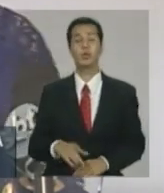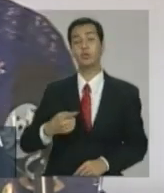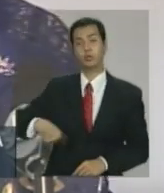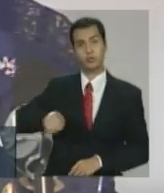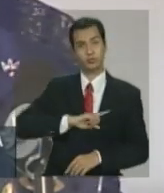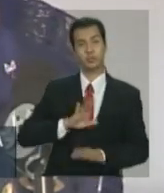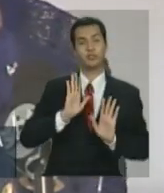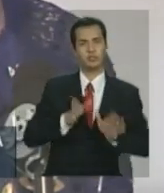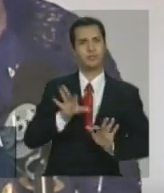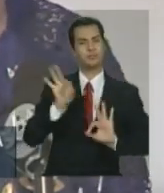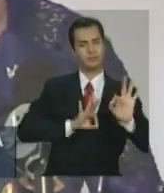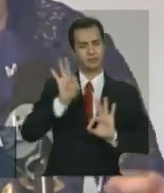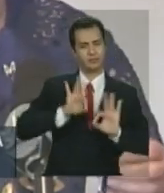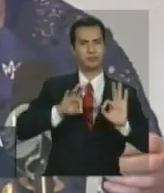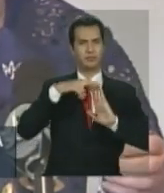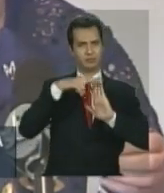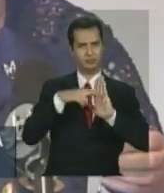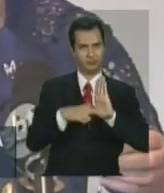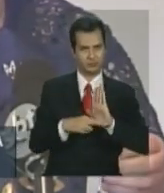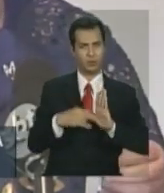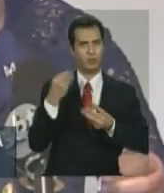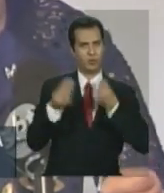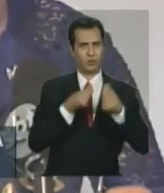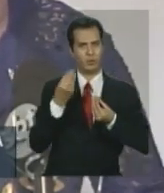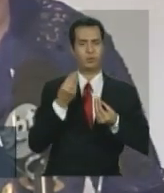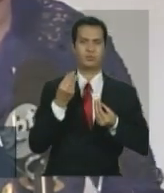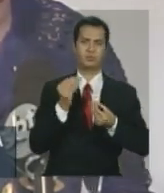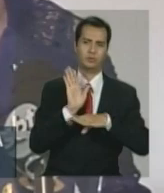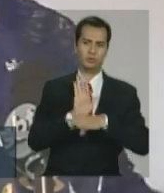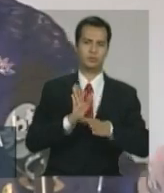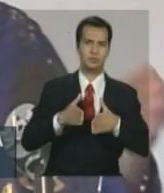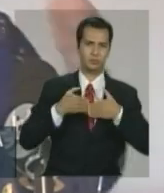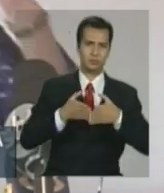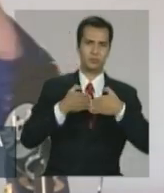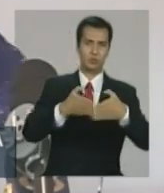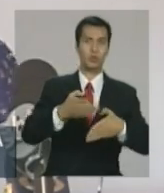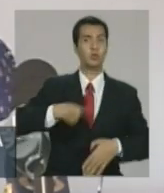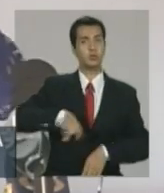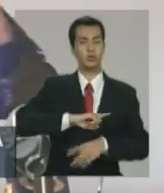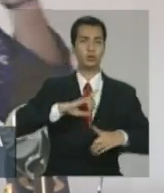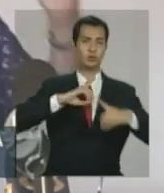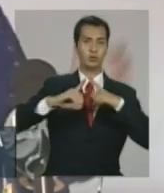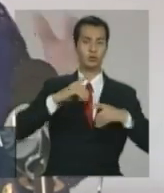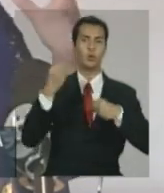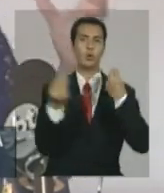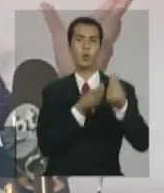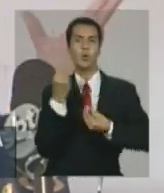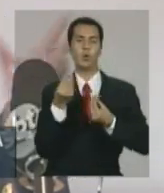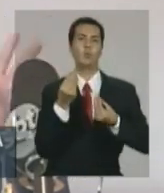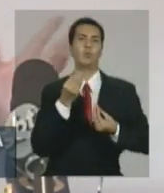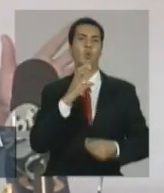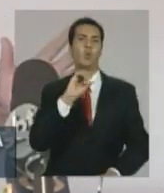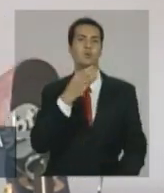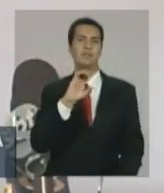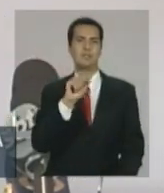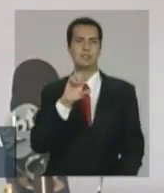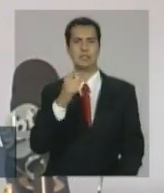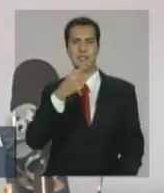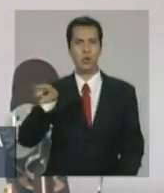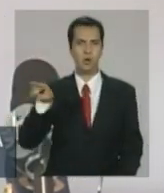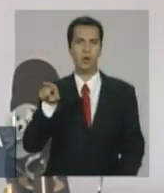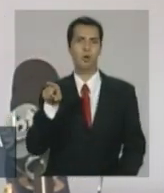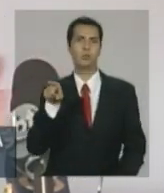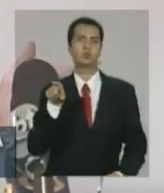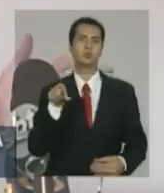Não estamos discutindo. Estamos discutindo o que, que se concede, como é que fica a questão do porto geral, do porto concessão,